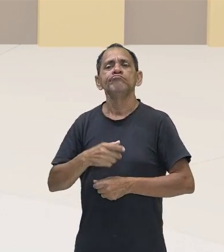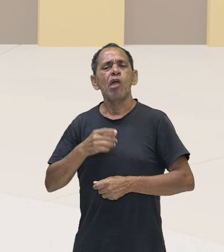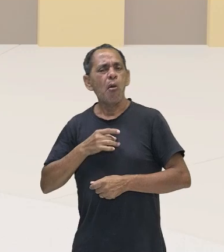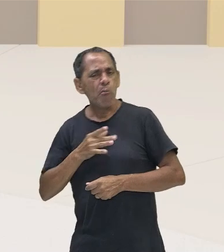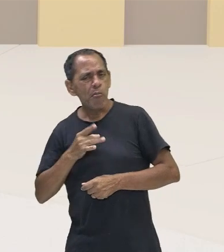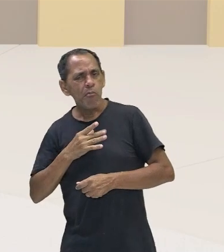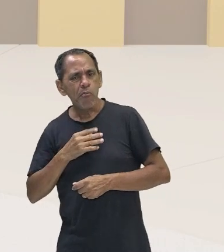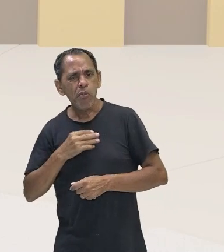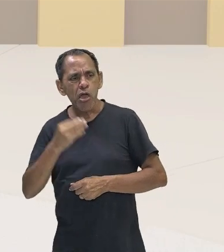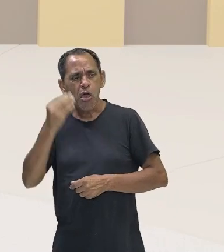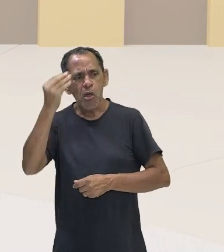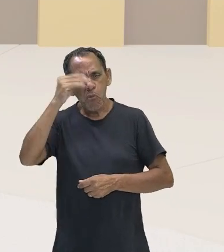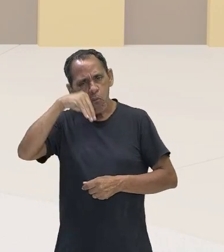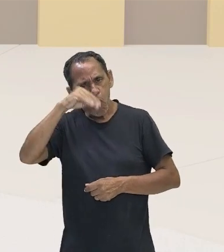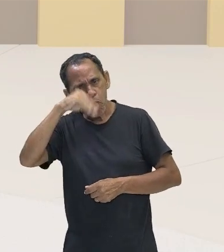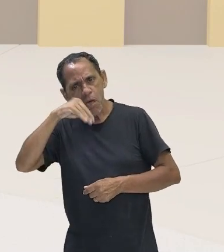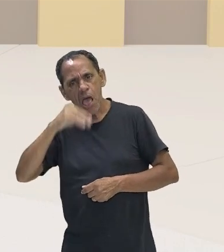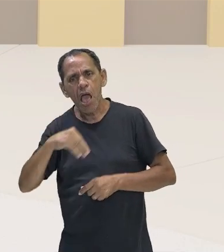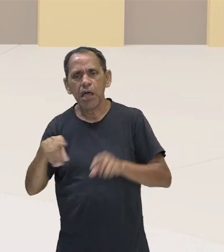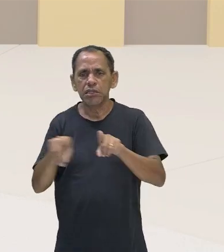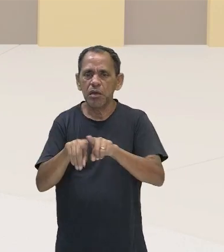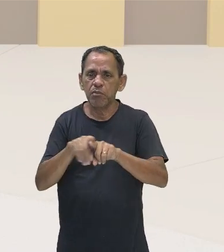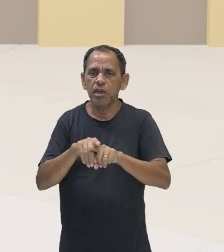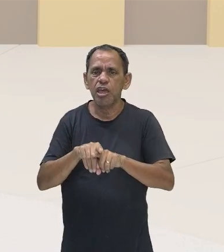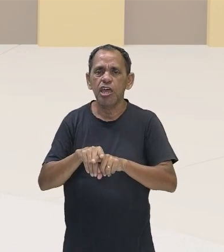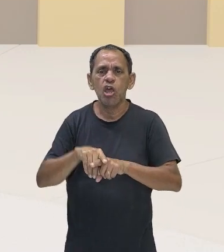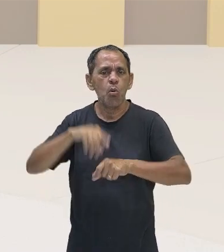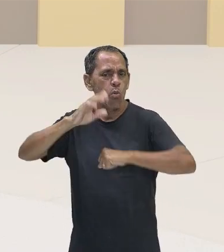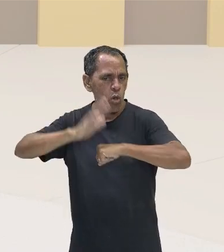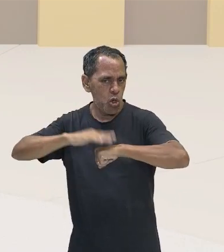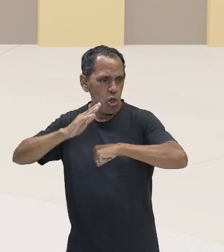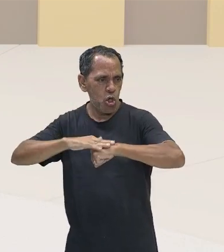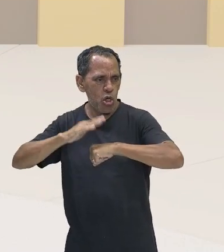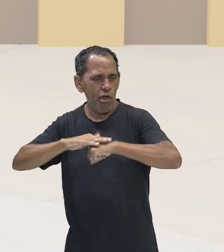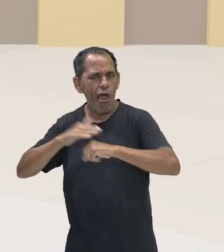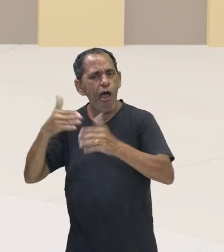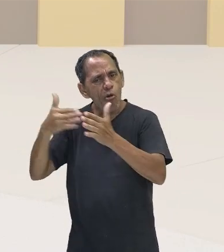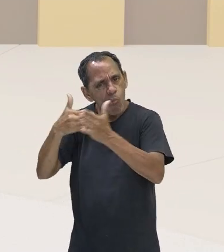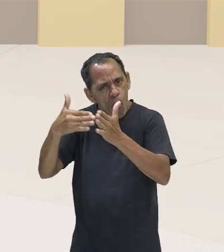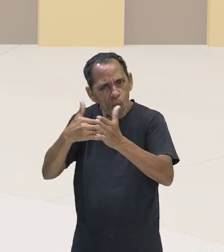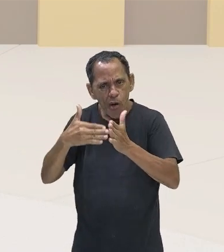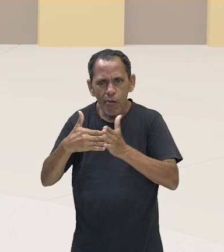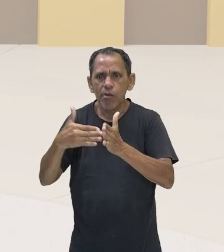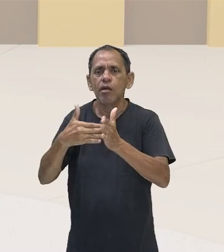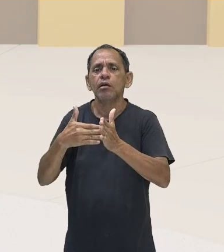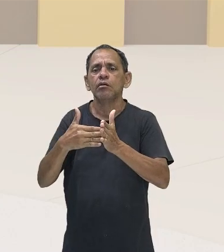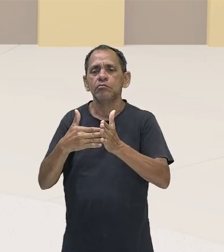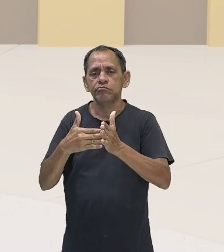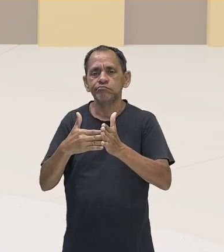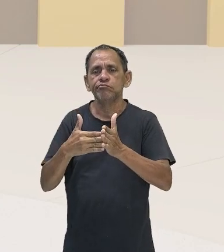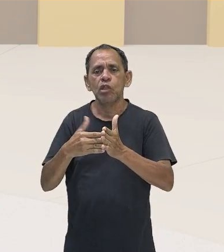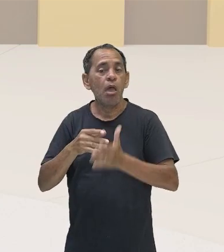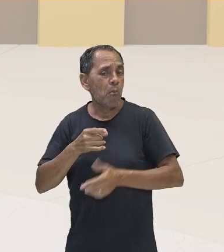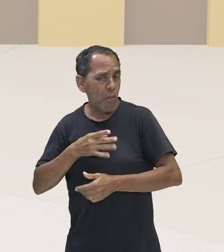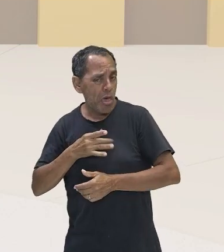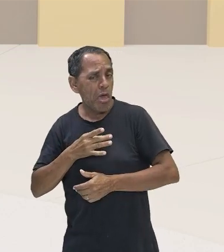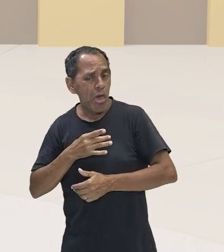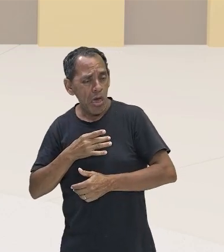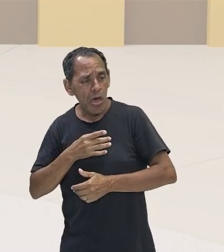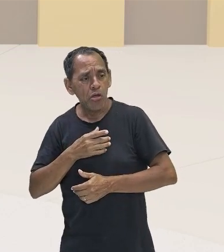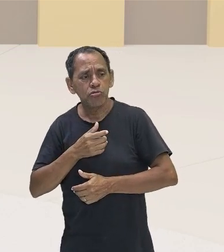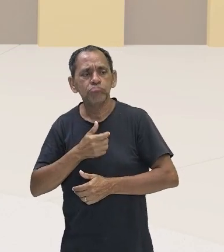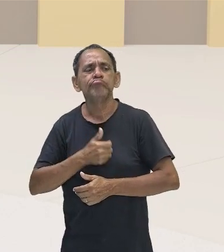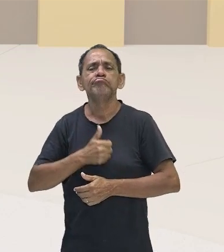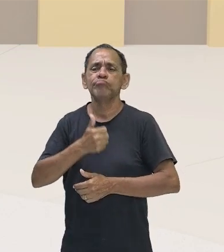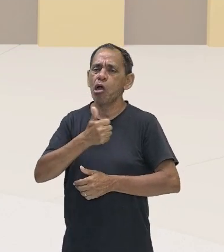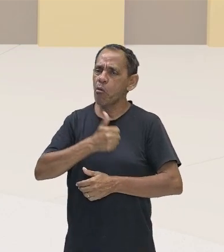impedindo de progredir, né? Eu me auto-saboto, né? Por quê? Porque eu tenho medo. Isso quer dizer que a sua autoestima não